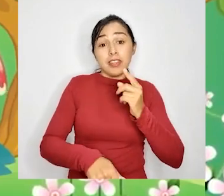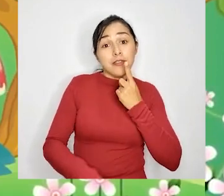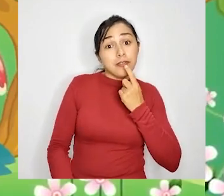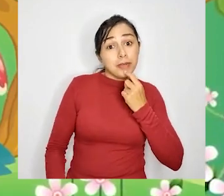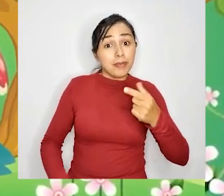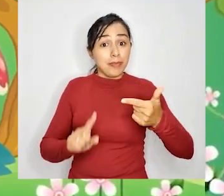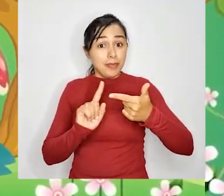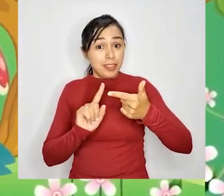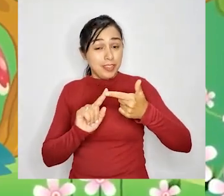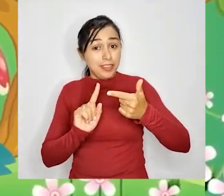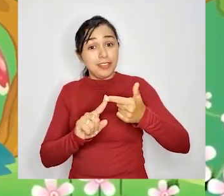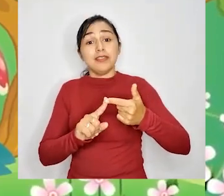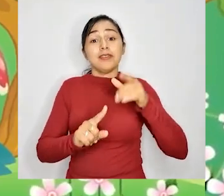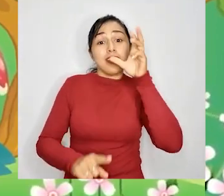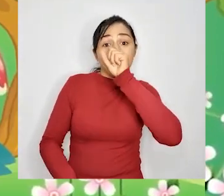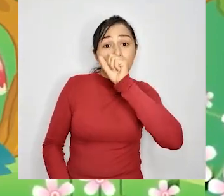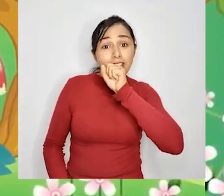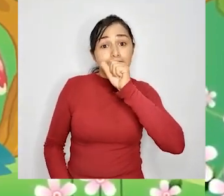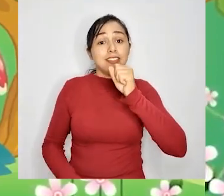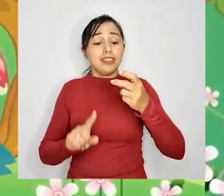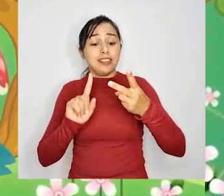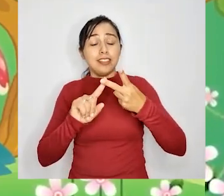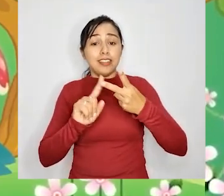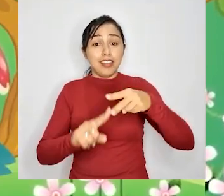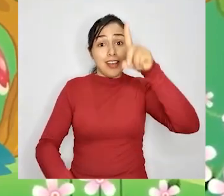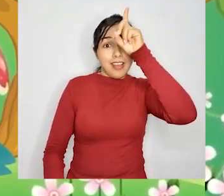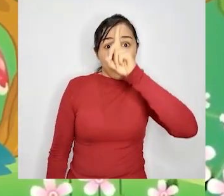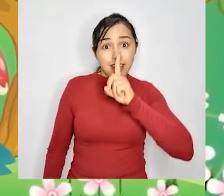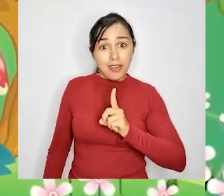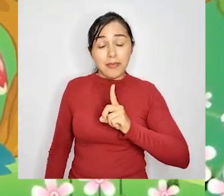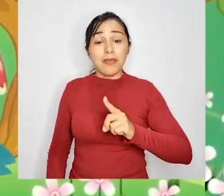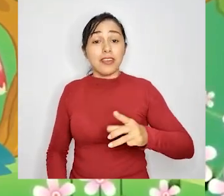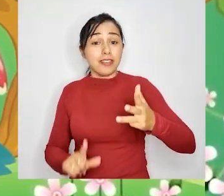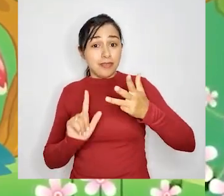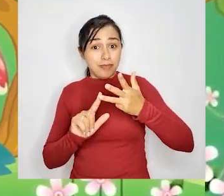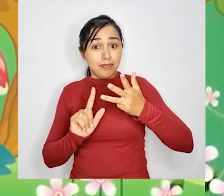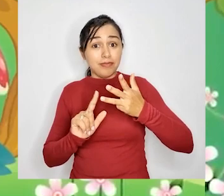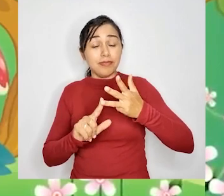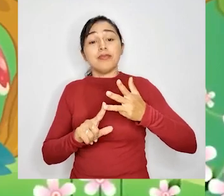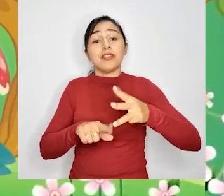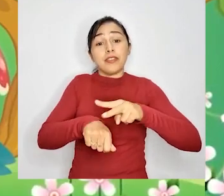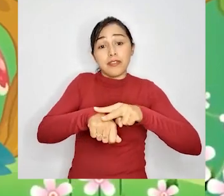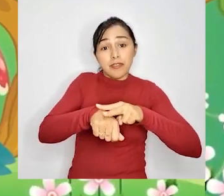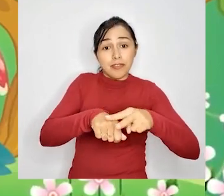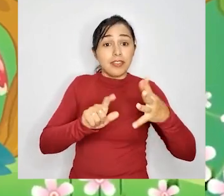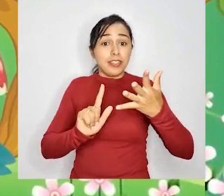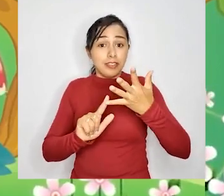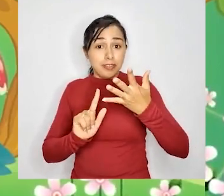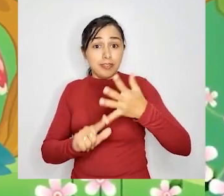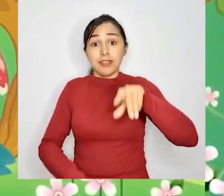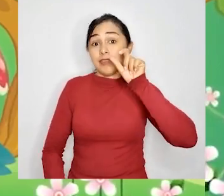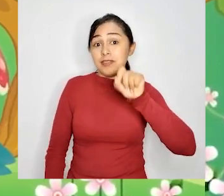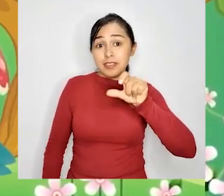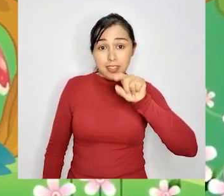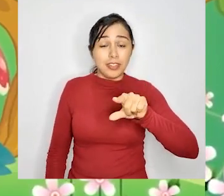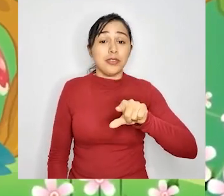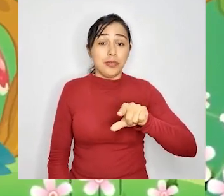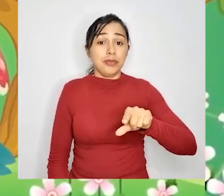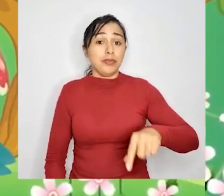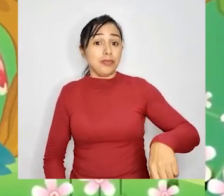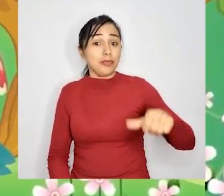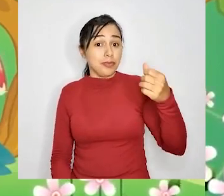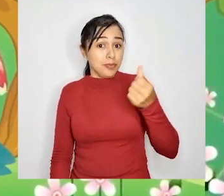laranja, amarelo, verde, azul, anil e